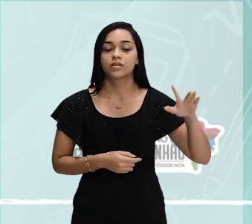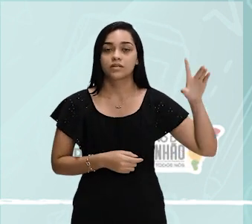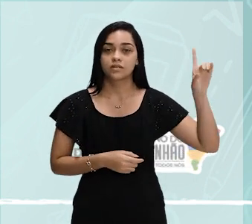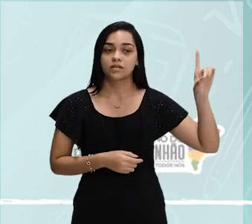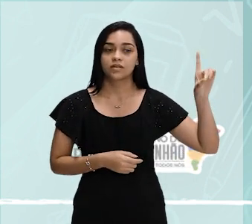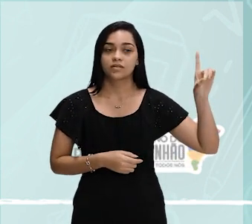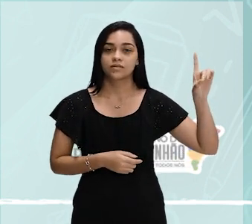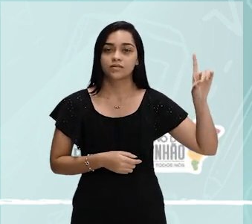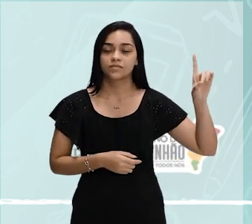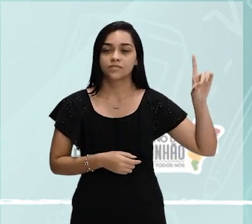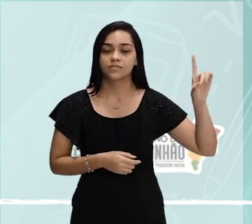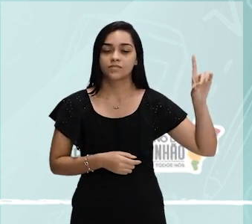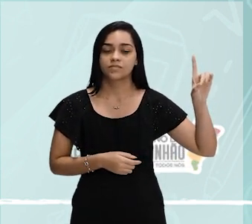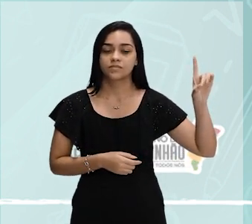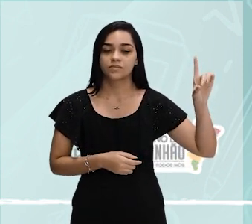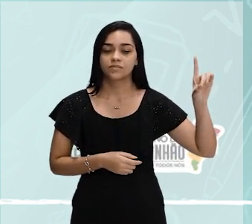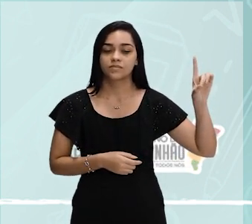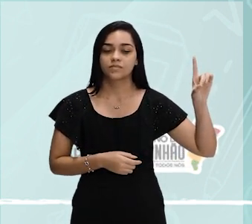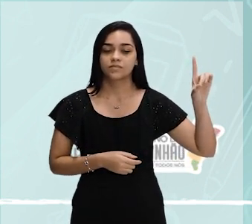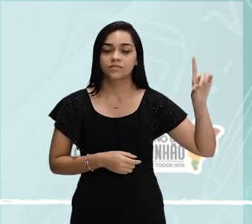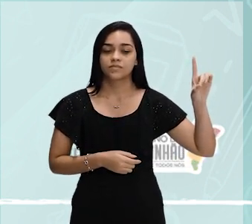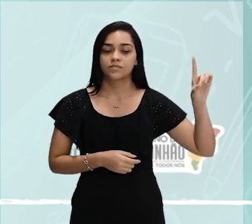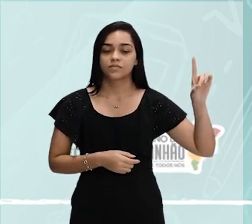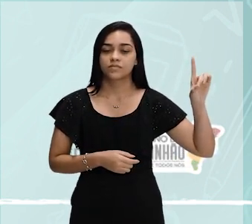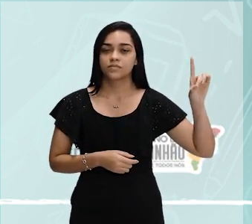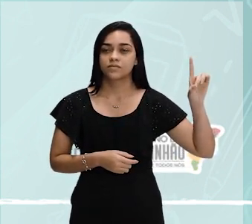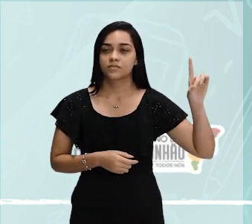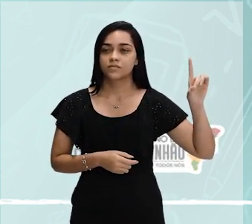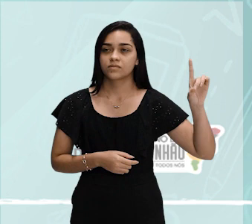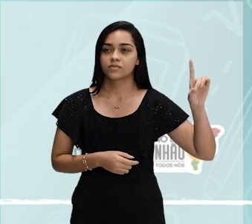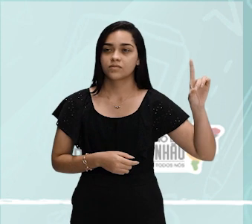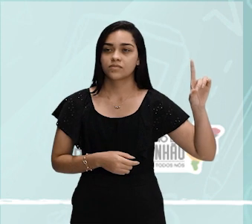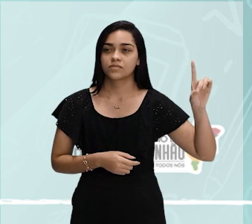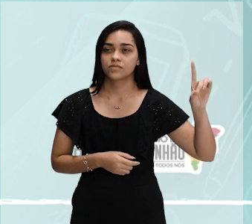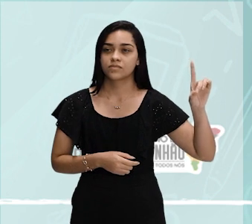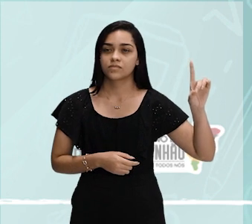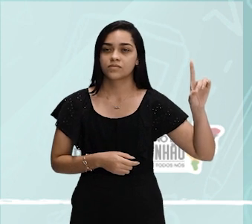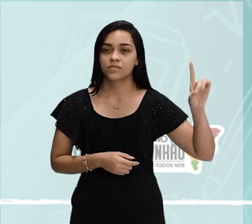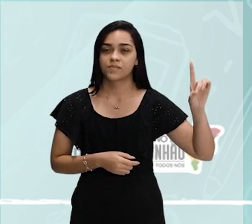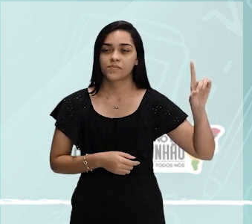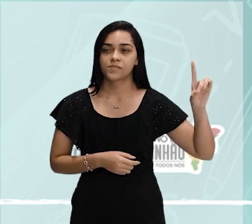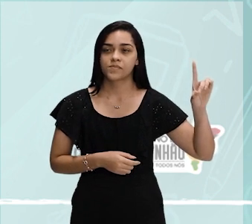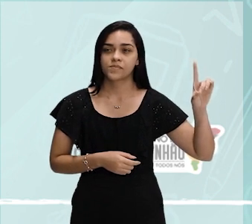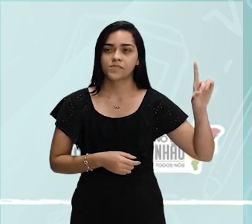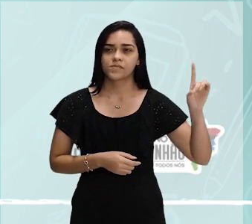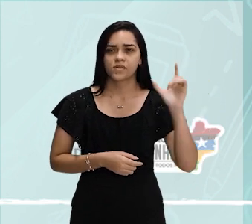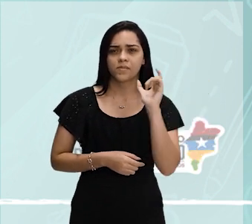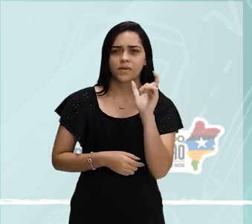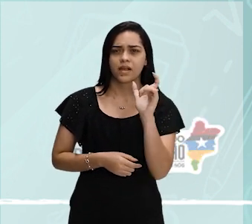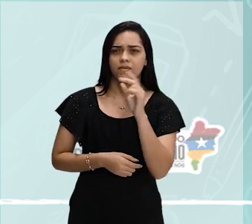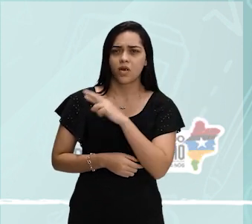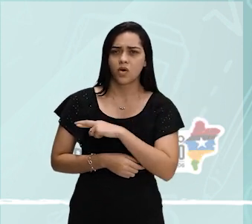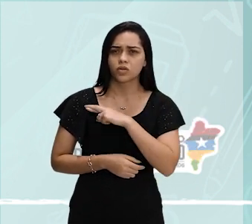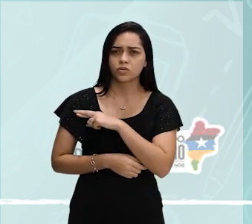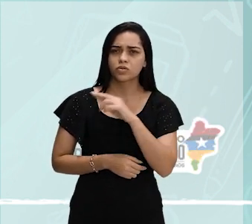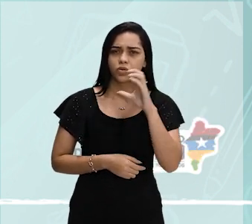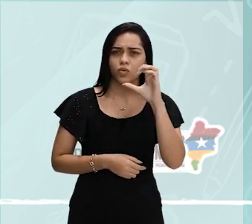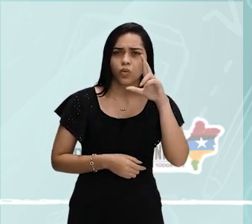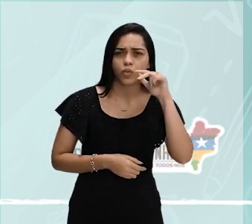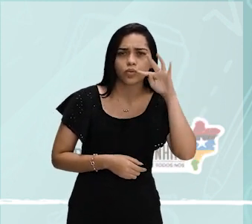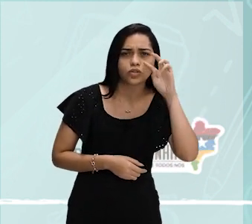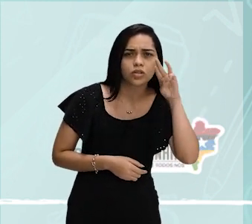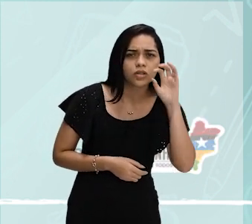D, conceitismo, liberdade de formas e cultismo. A gente ouviu essa palavra em romantismo, cultismo,